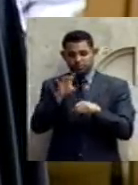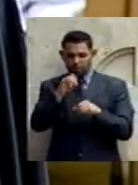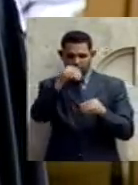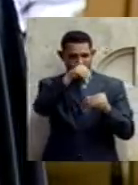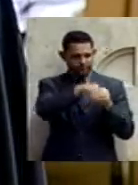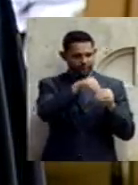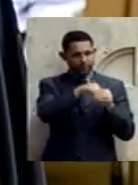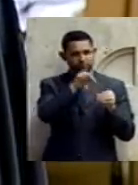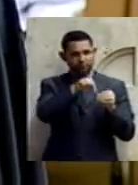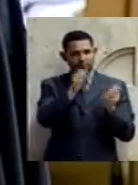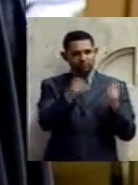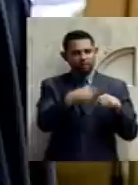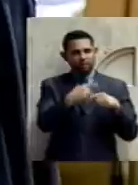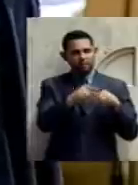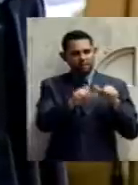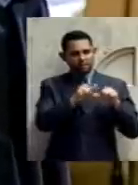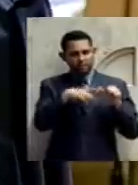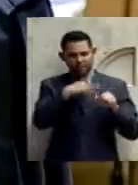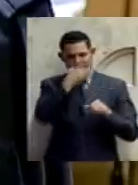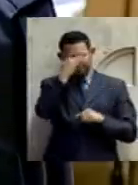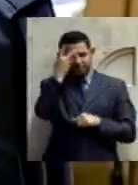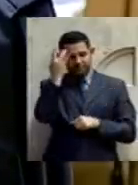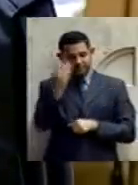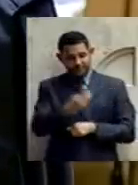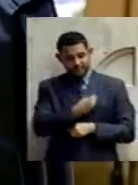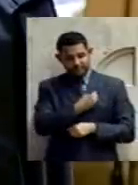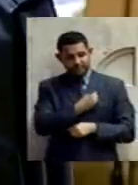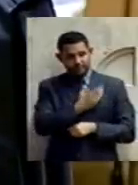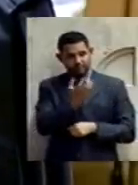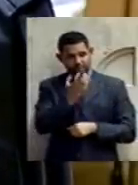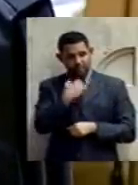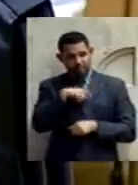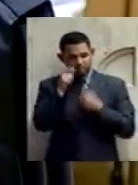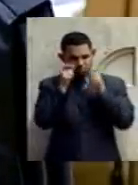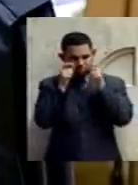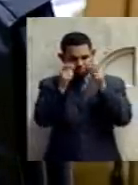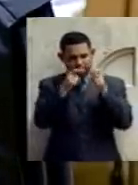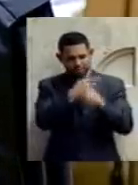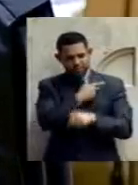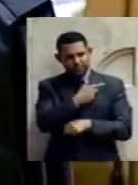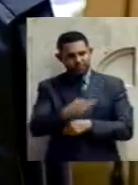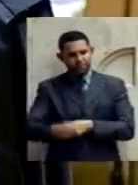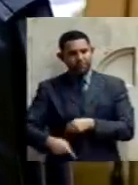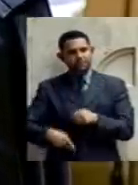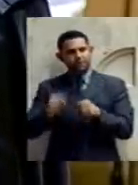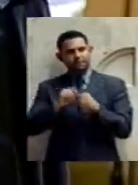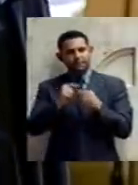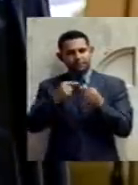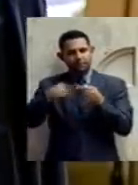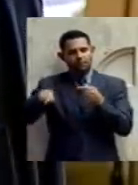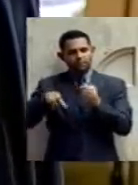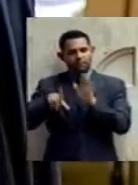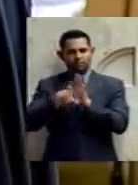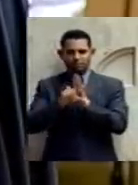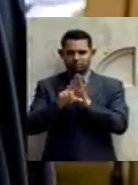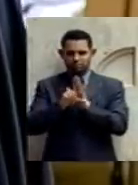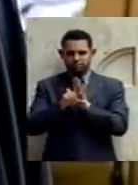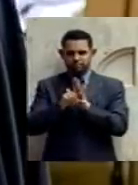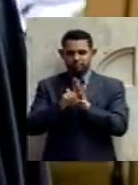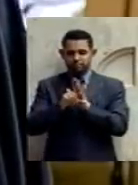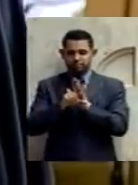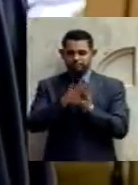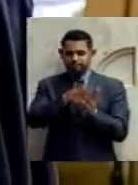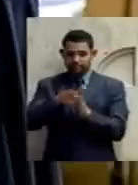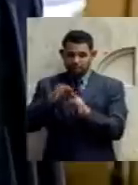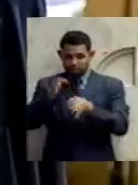de salvo-conduto para quem atenta contra o interesse público e age contra a lei. O Judiciário